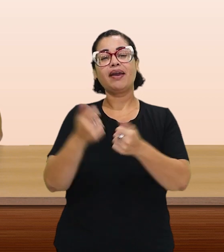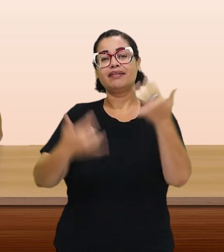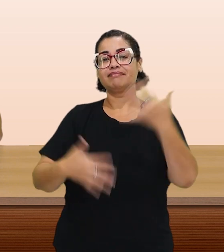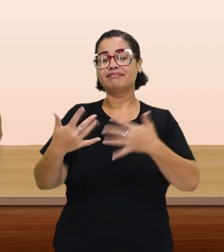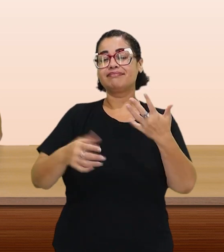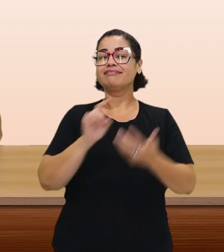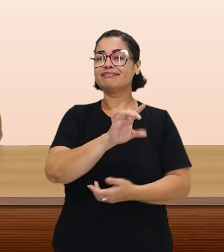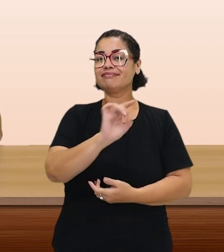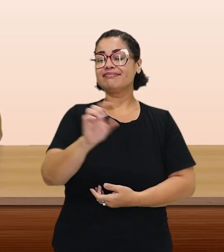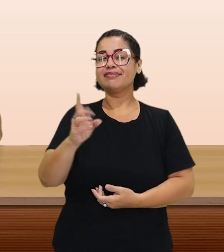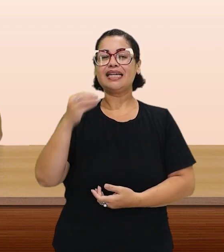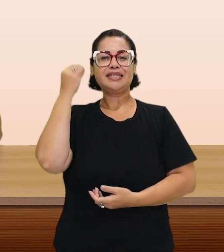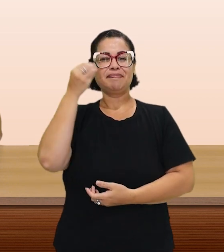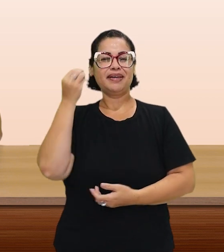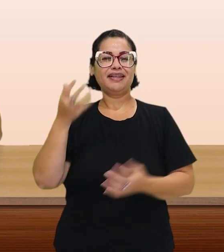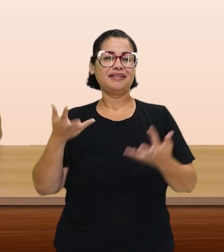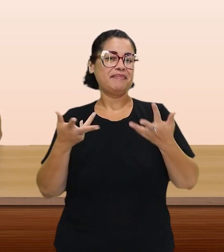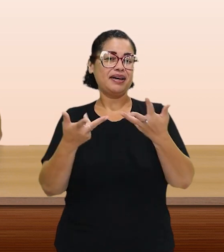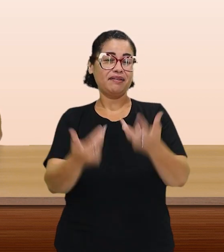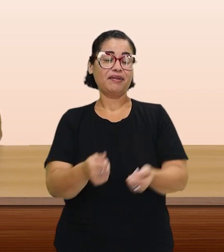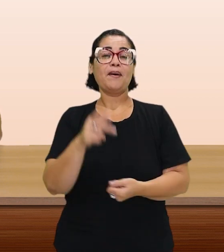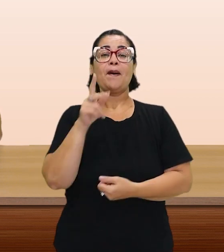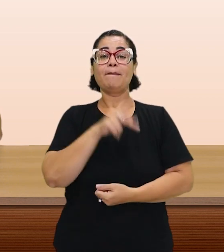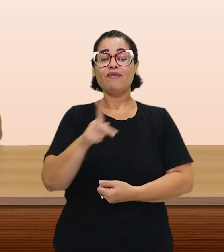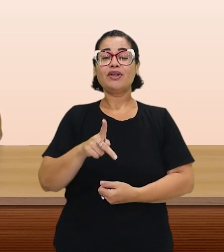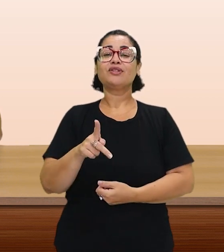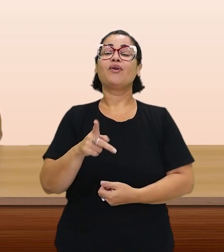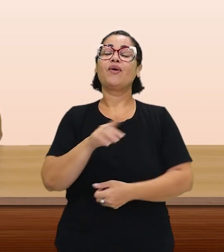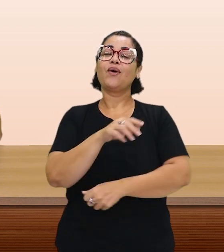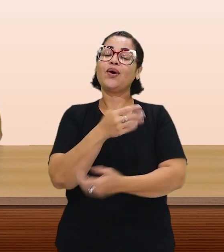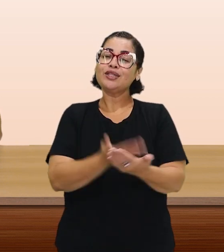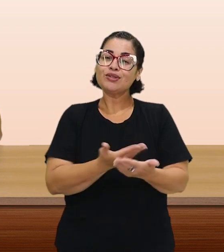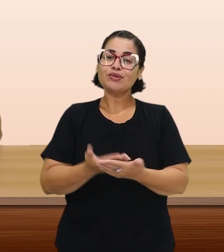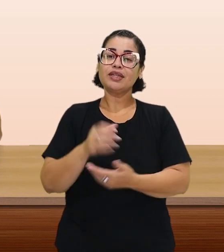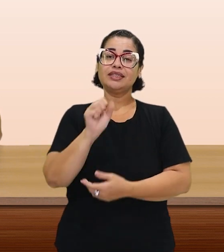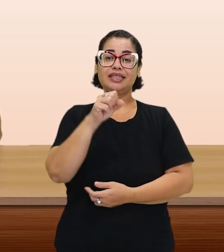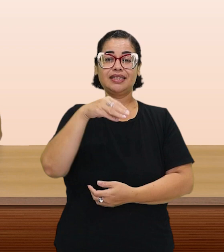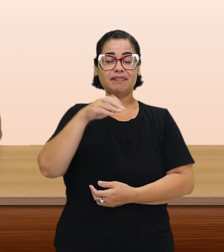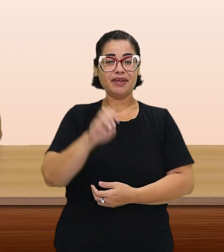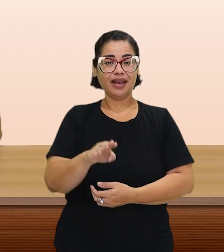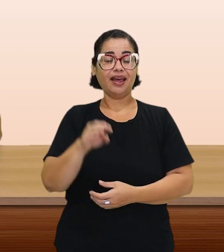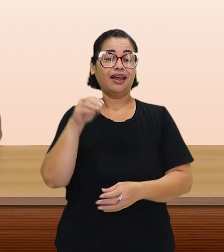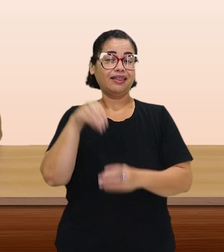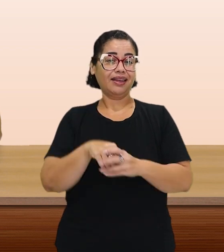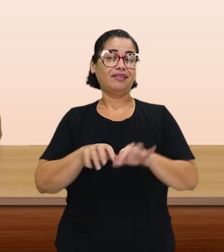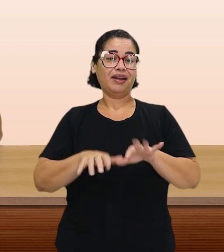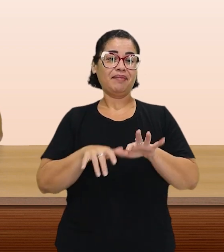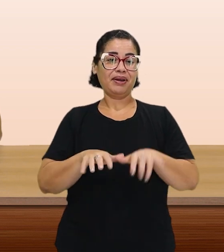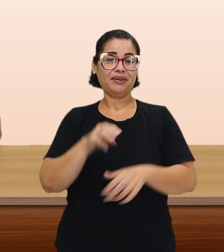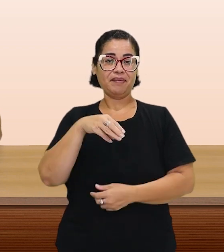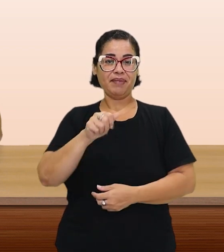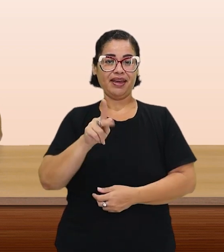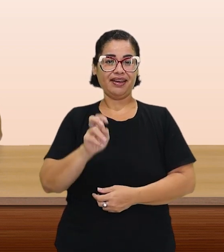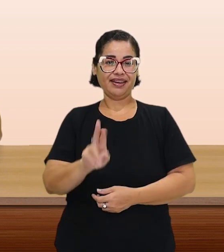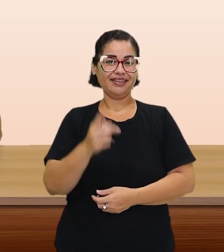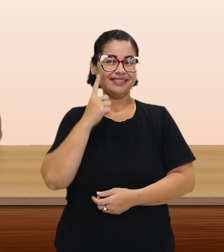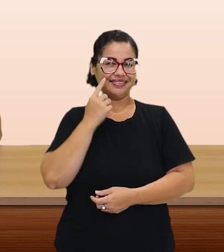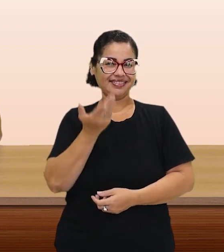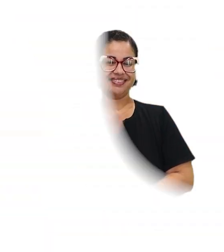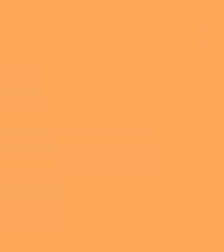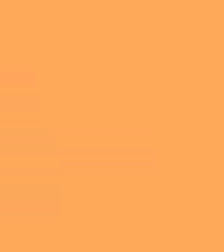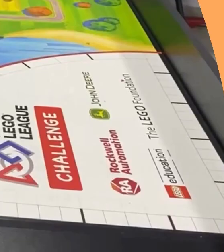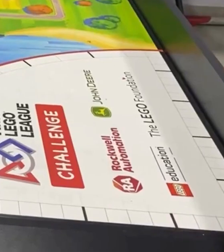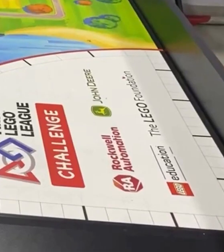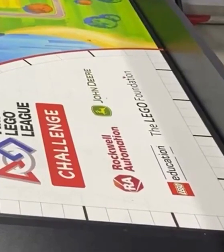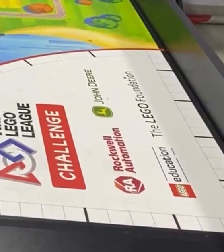alguns depoimentos sobre essa experiência fantástica de professor e estudante da SME no Laboratório Maker.